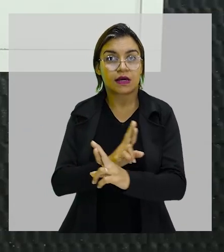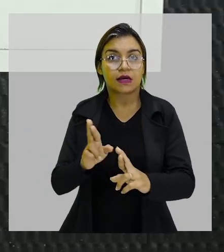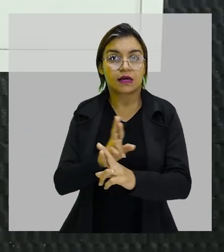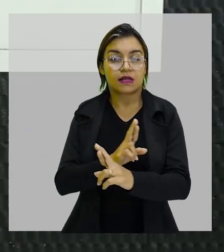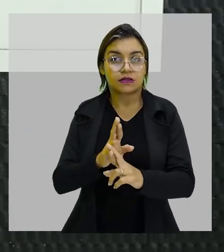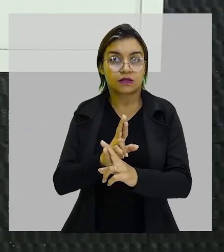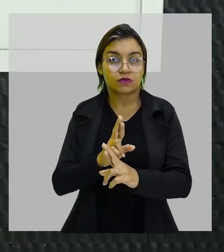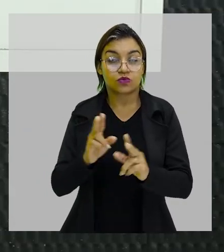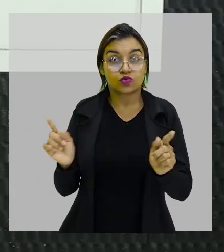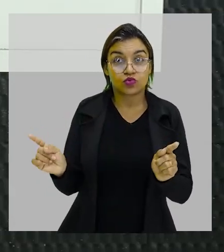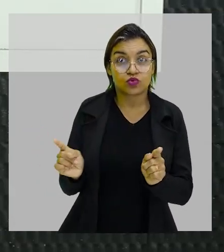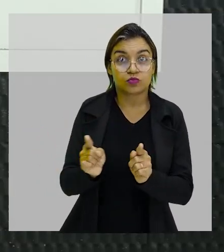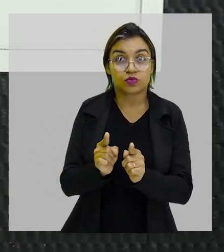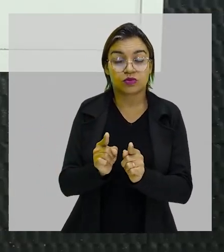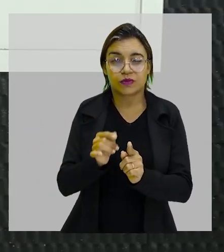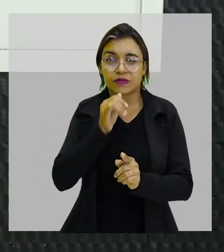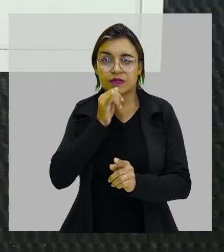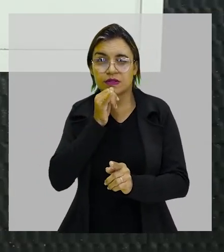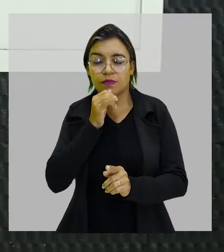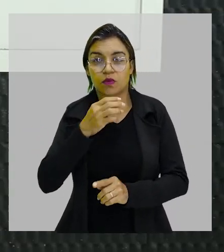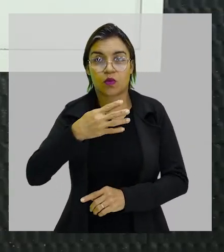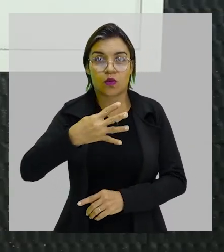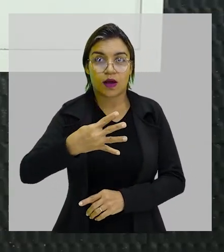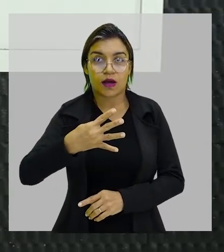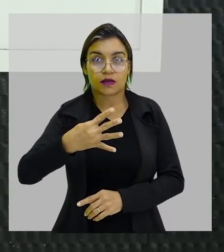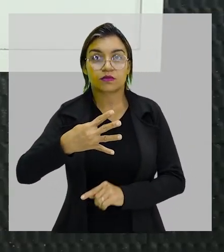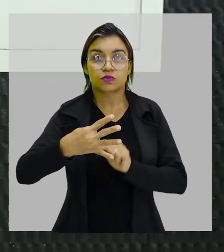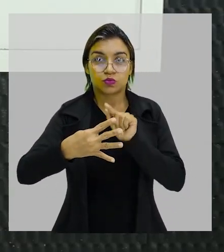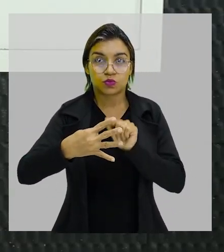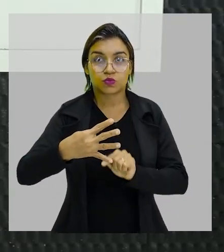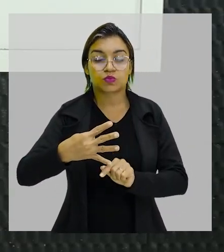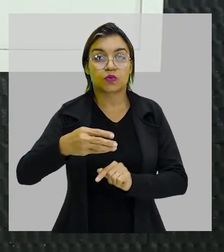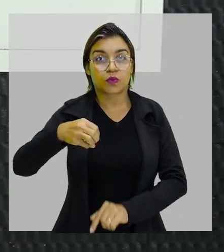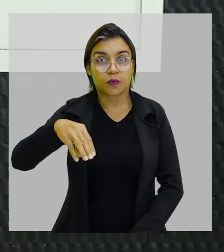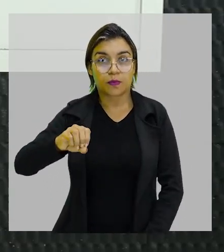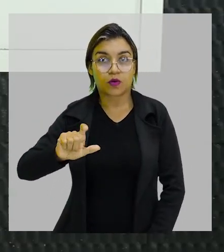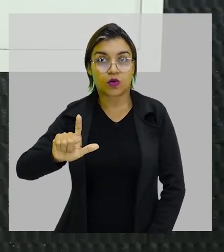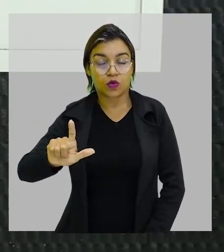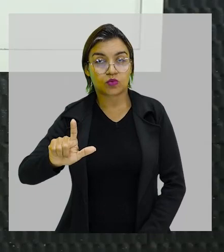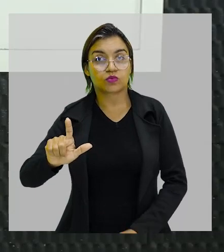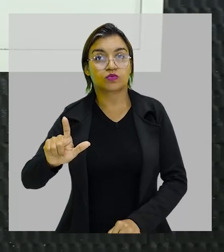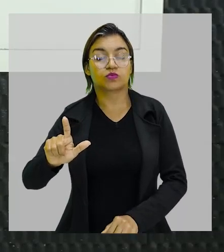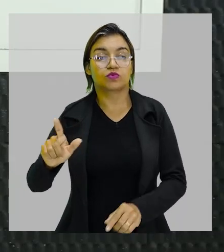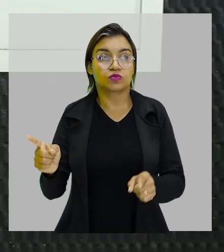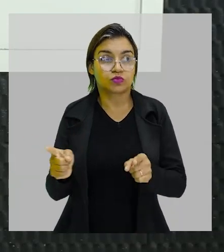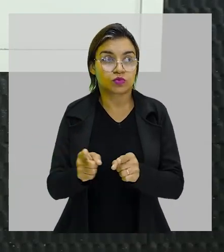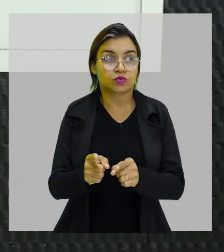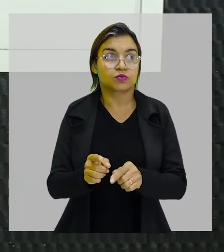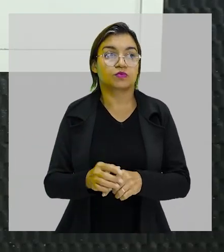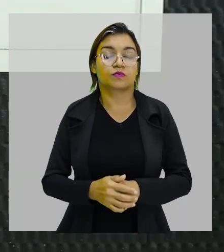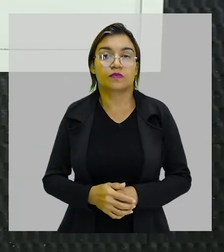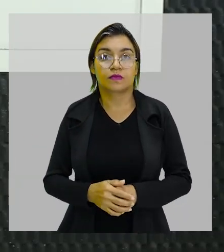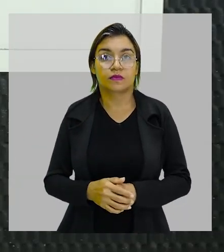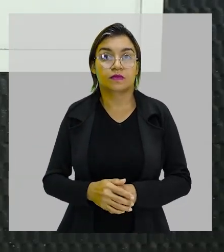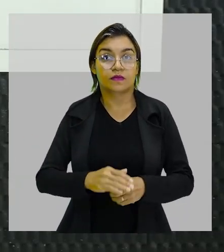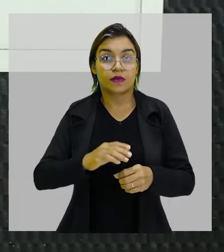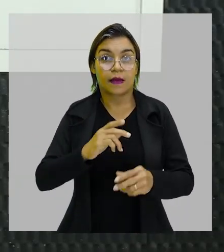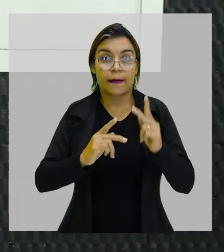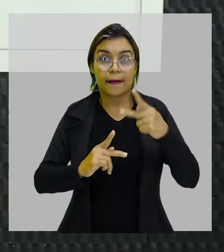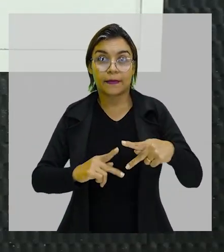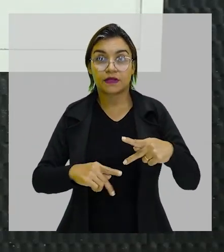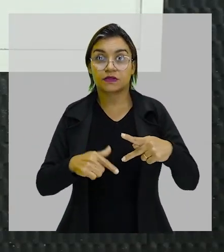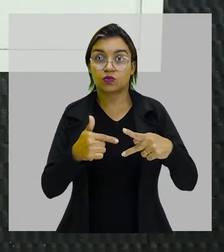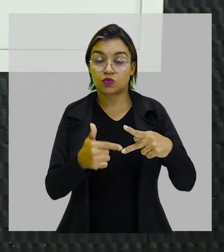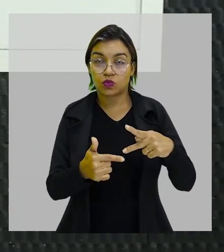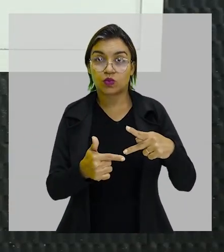de diminuição de 4, né, unidades, né, 4 mols, e a pressão 2, ela vai ser de 1 atm.